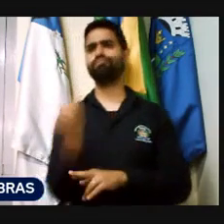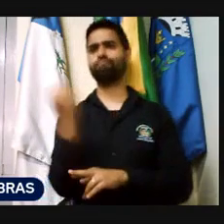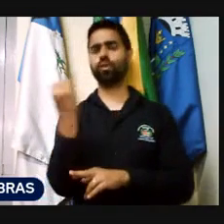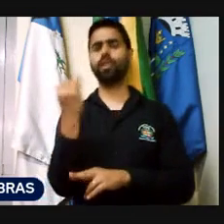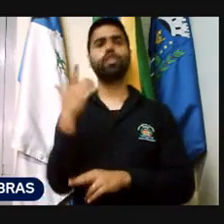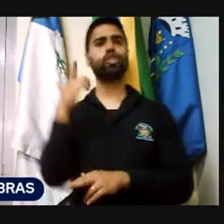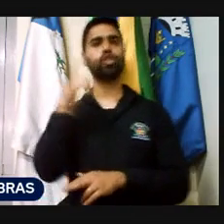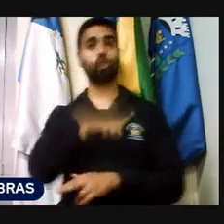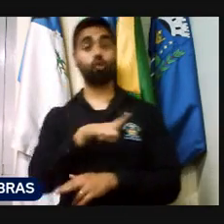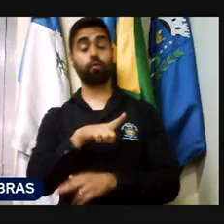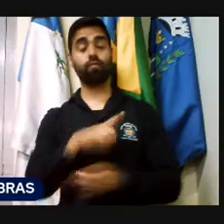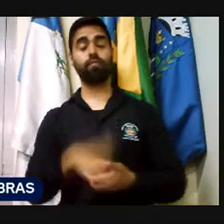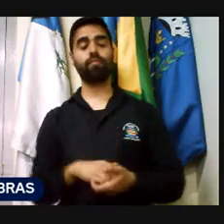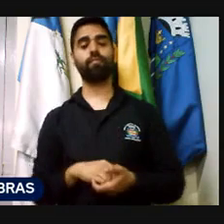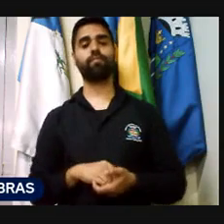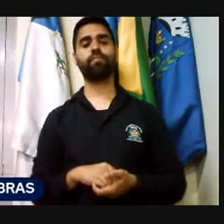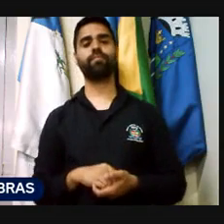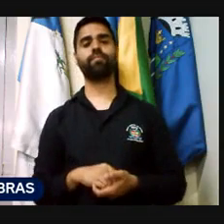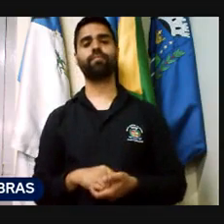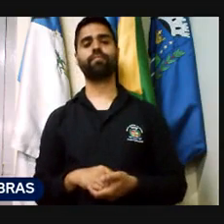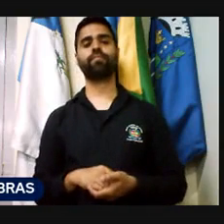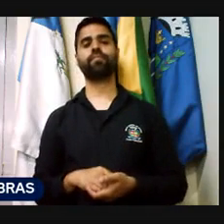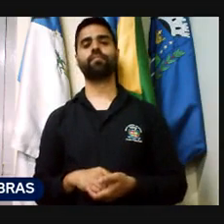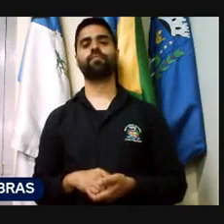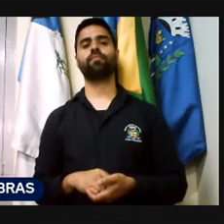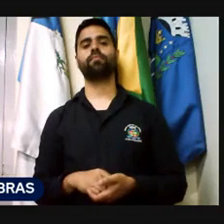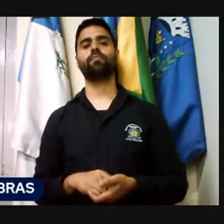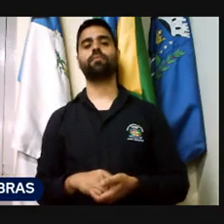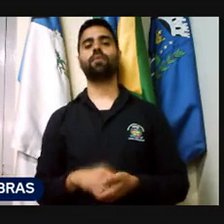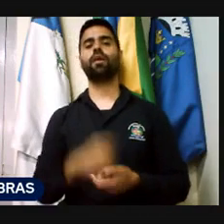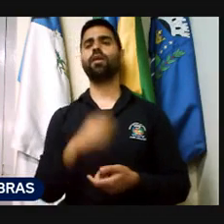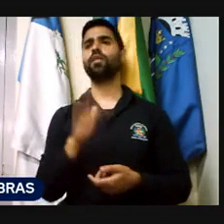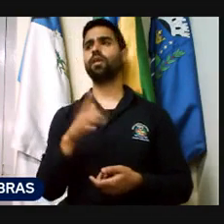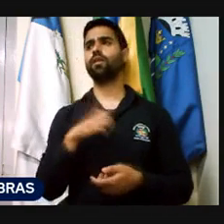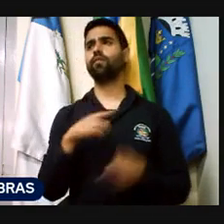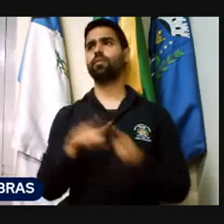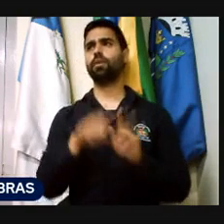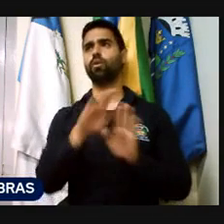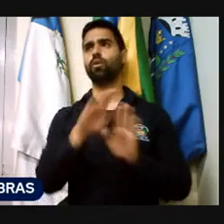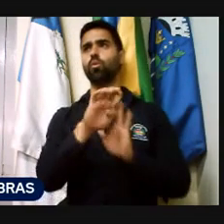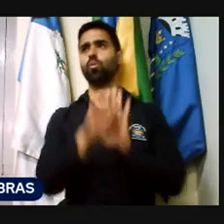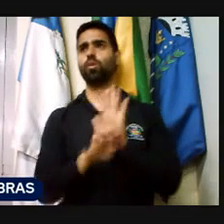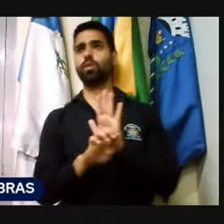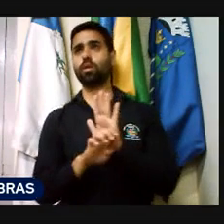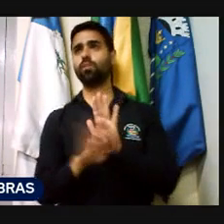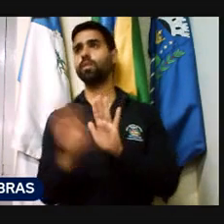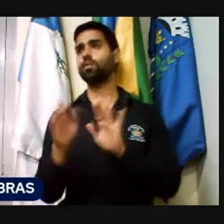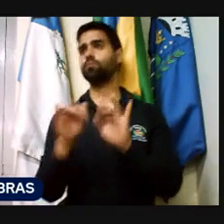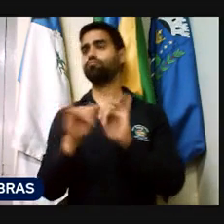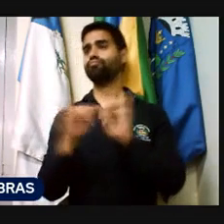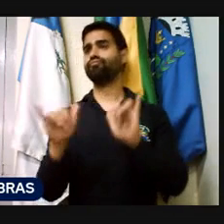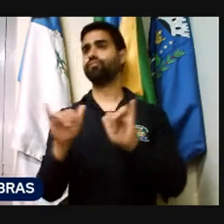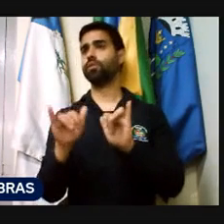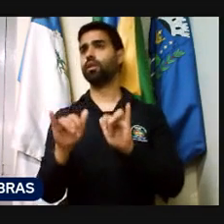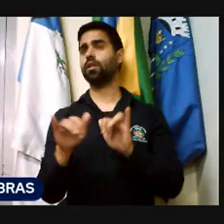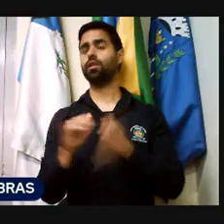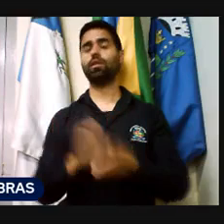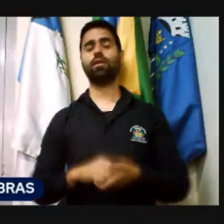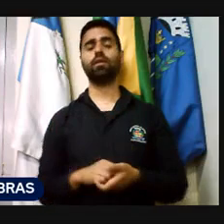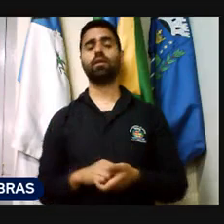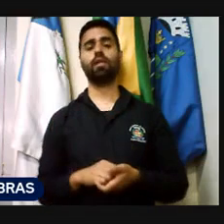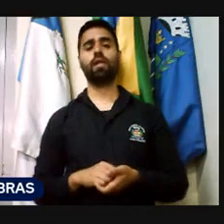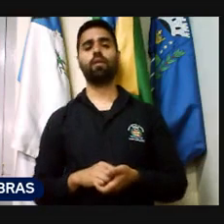novo, mais uma vez, para estar colaborando, fora o edital que já está aí na rua, né, sendo avaliado